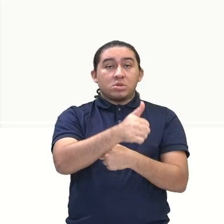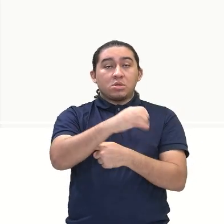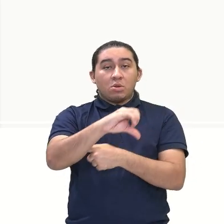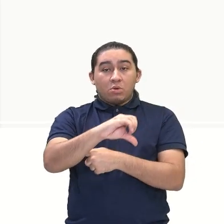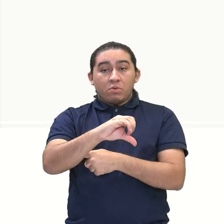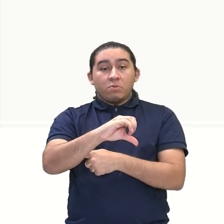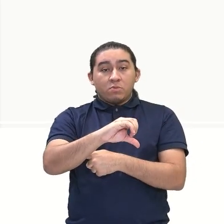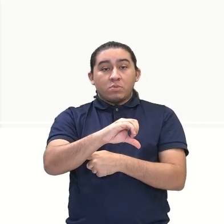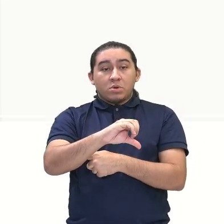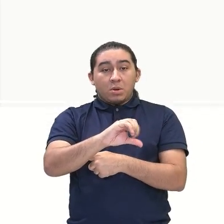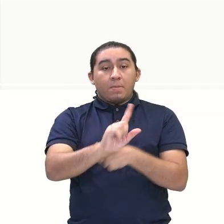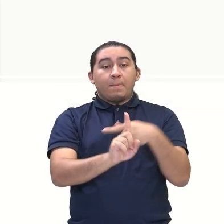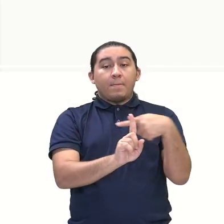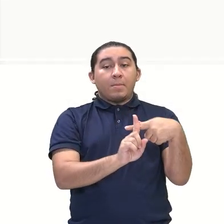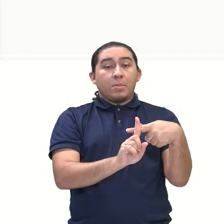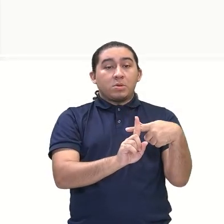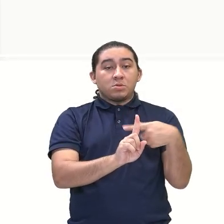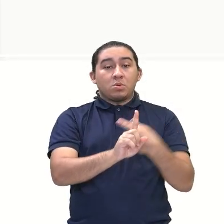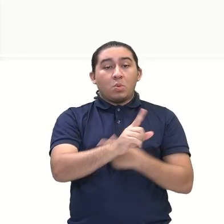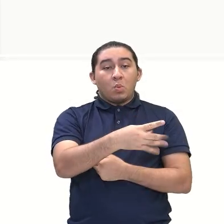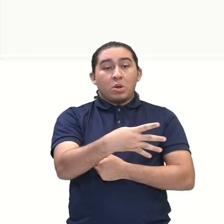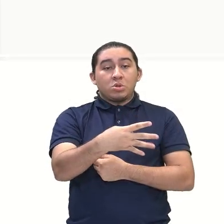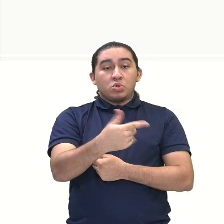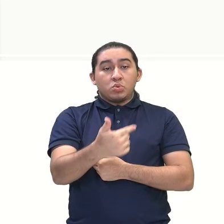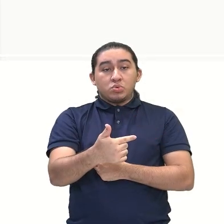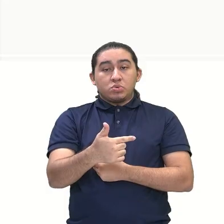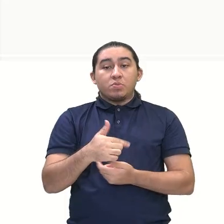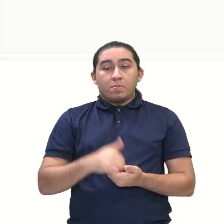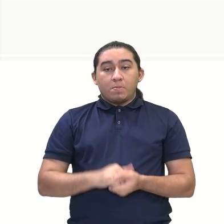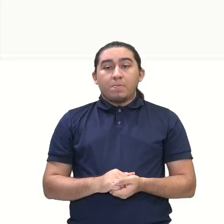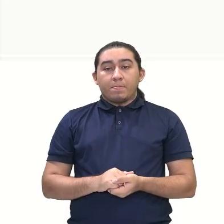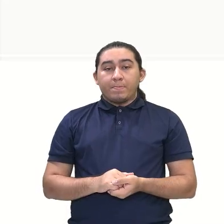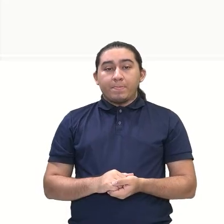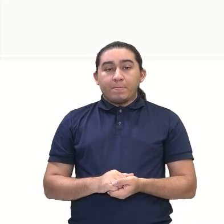19 mais 42.